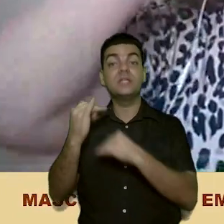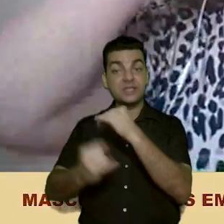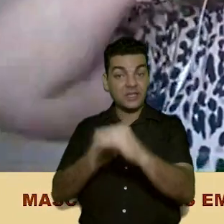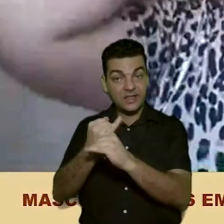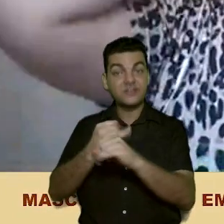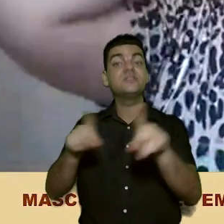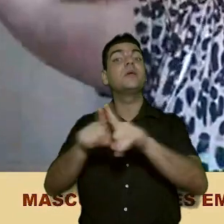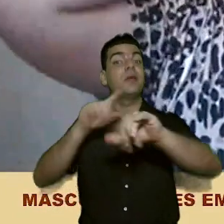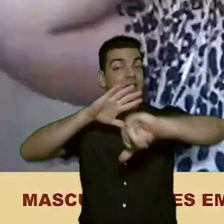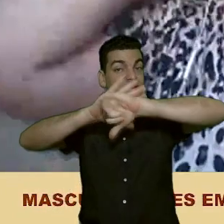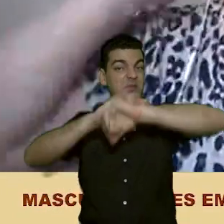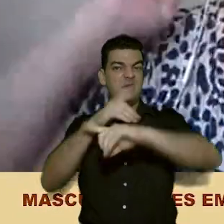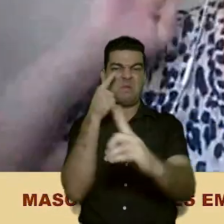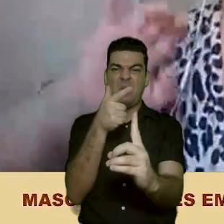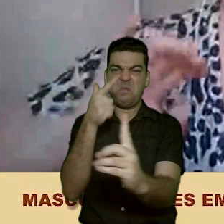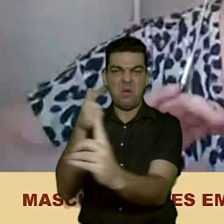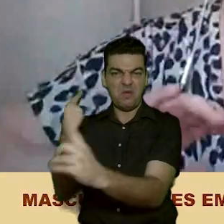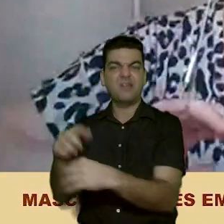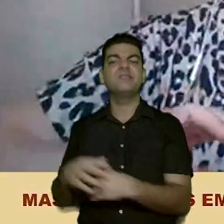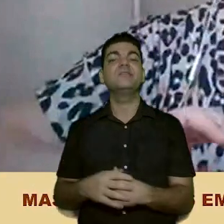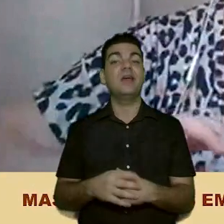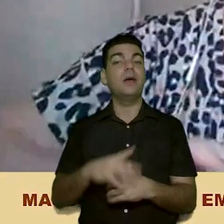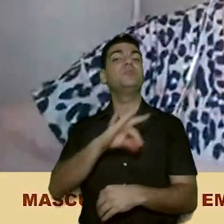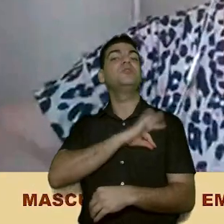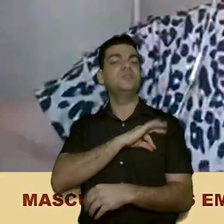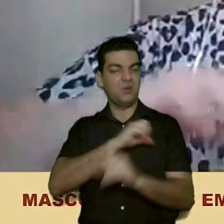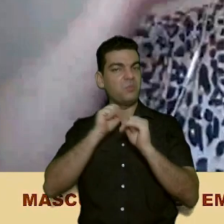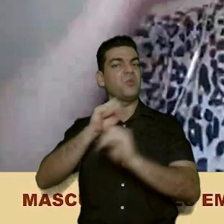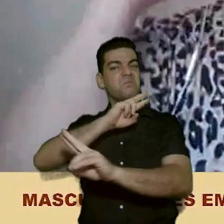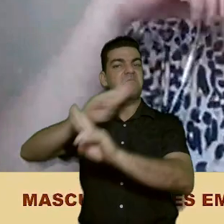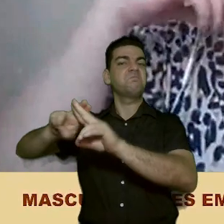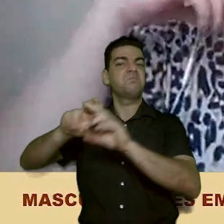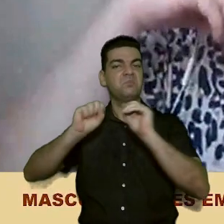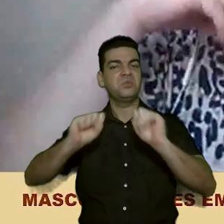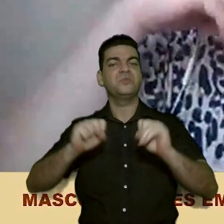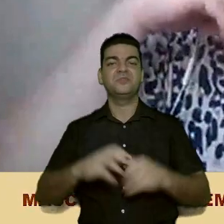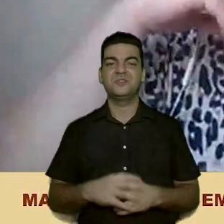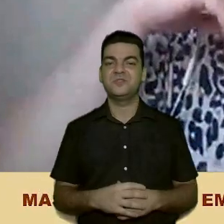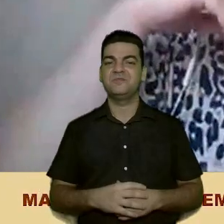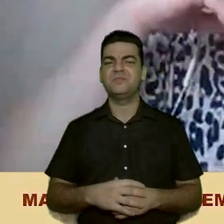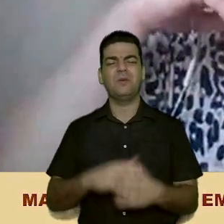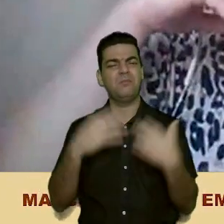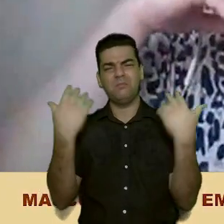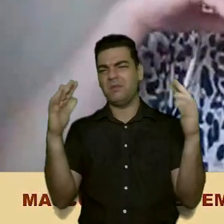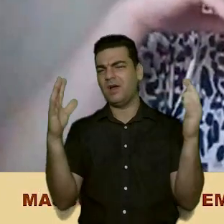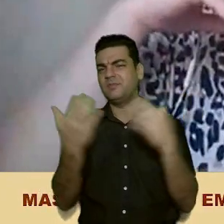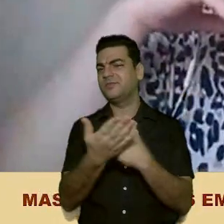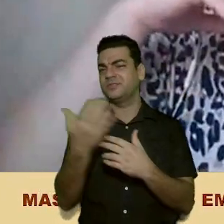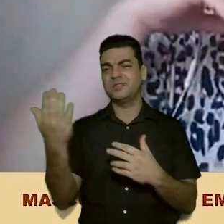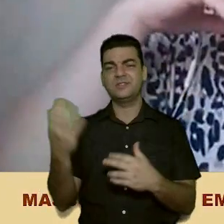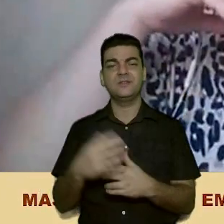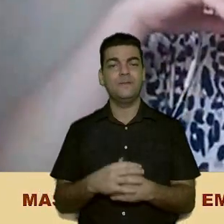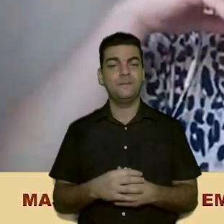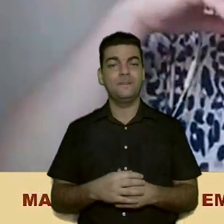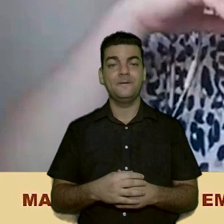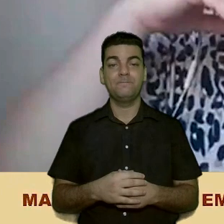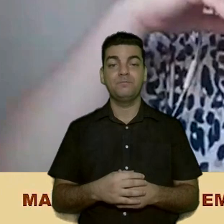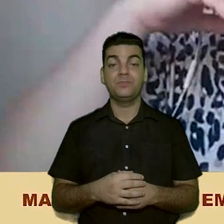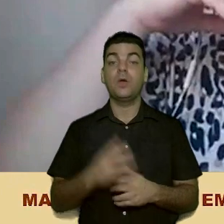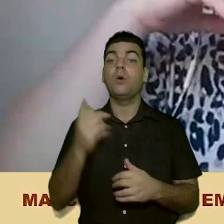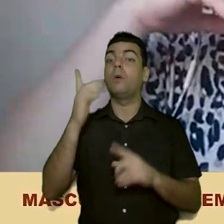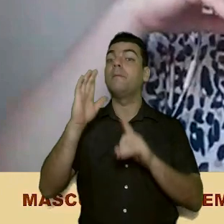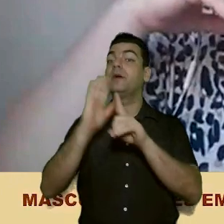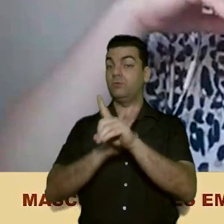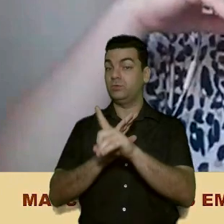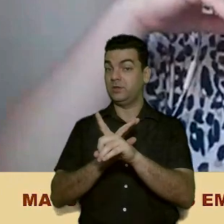Aí a Ana Carolina traz um dado de que misoginia cibernética é crime de competência da Polícia Federal,